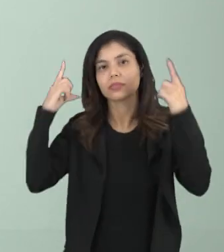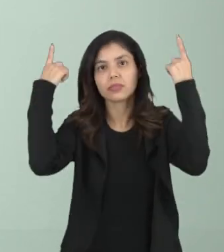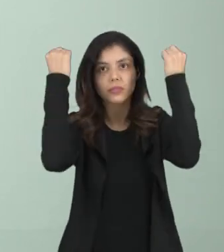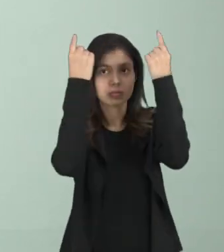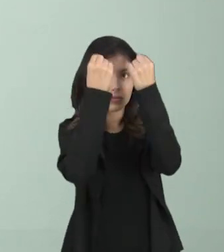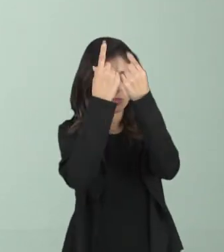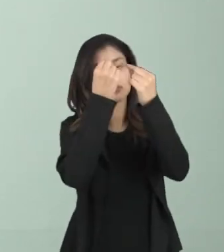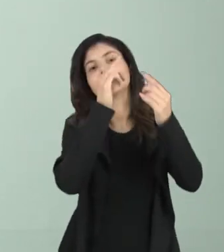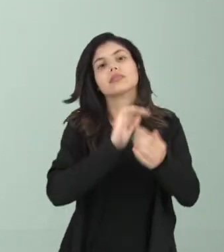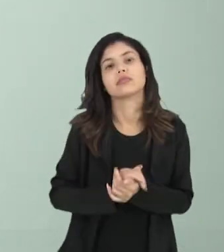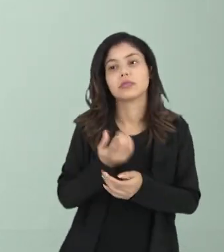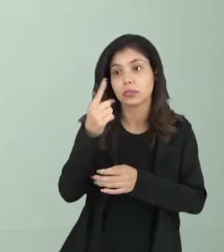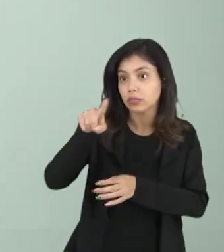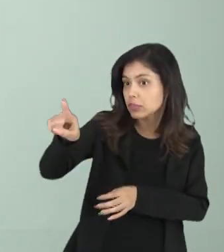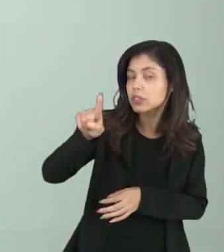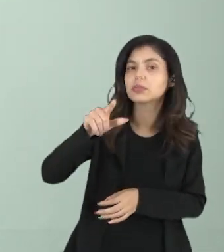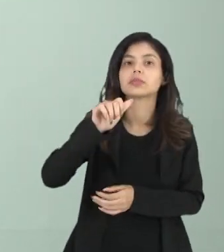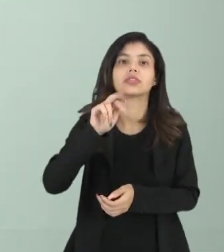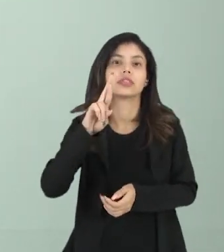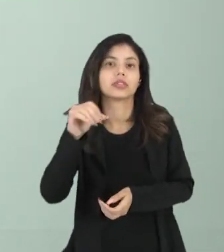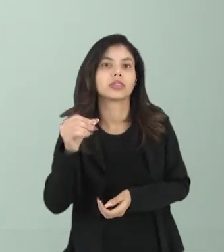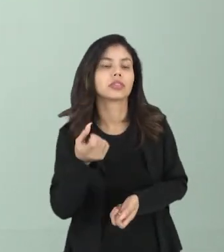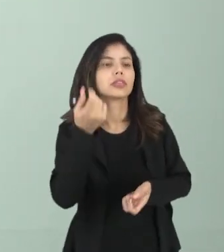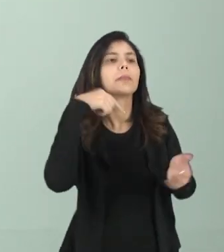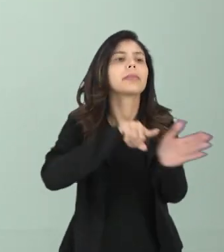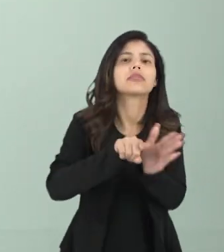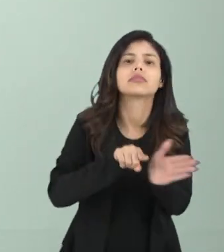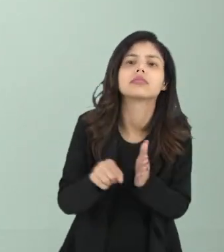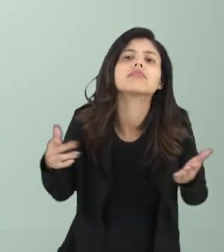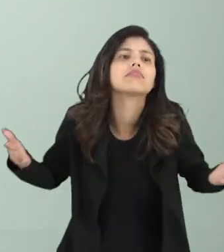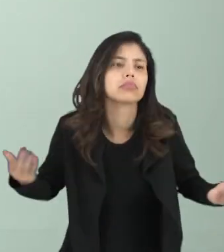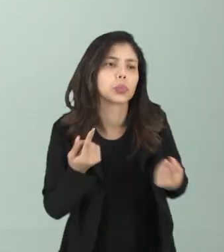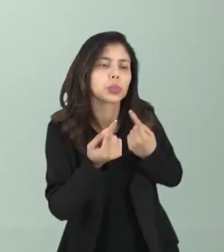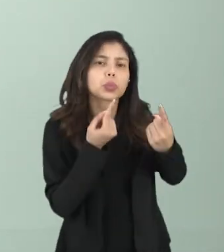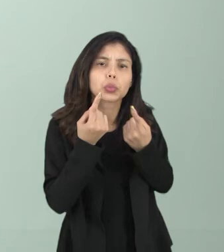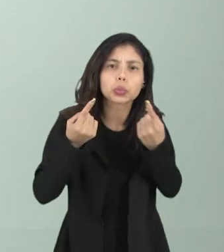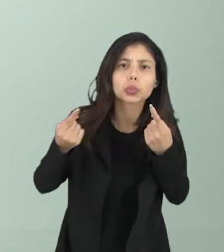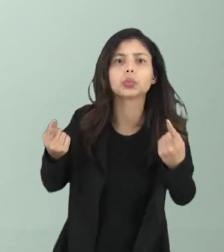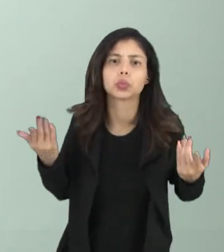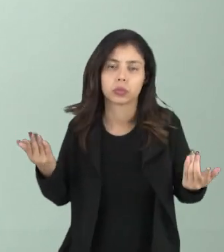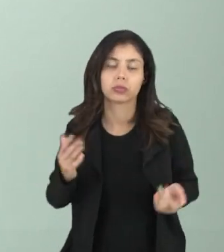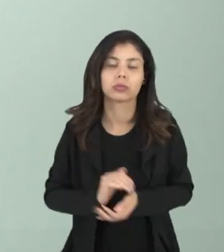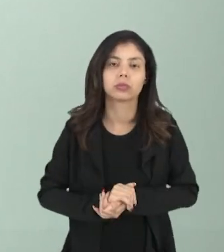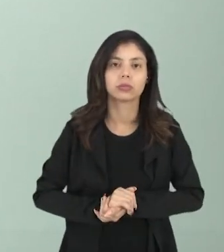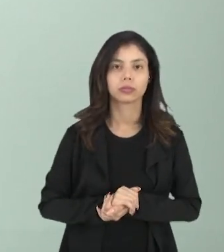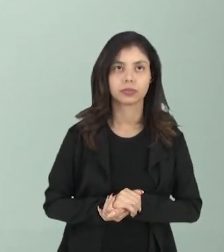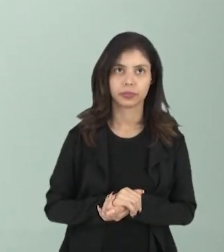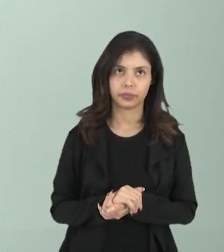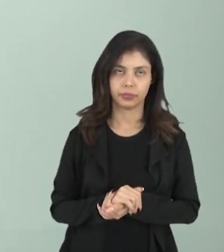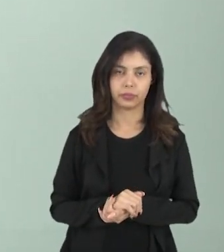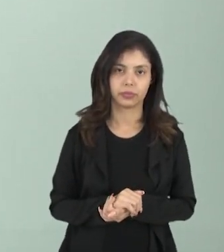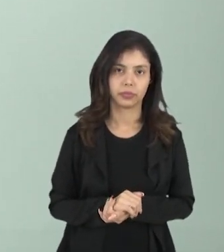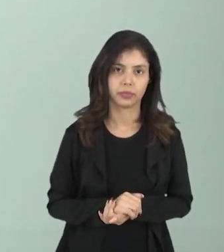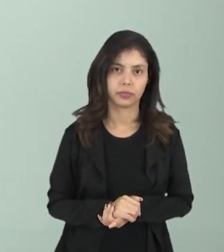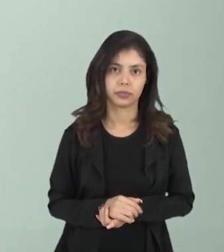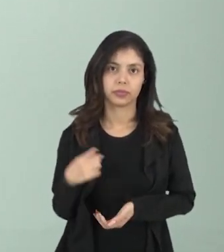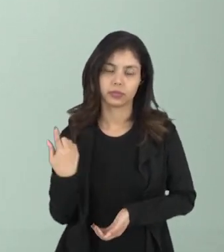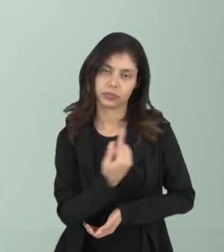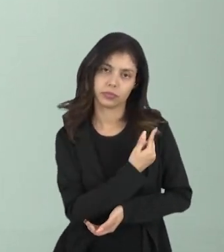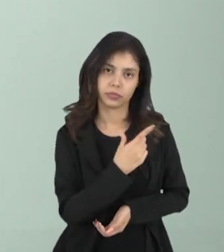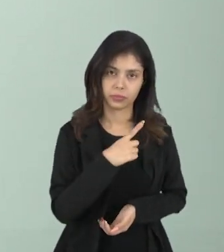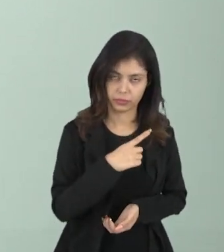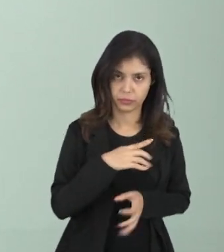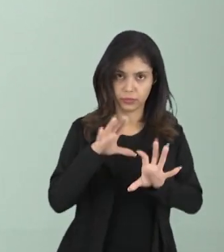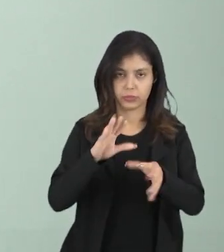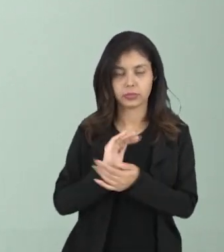gregos, né? Os gregos iam para a ágora e lá eles questionavam, lá eles debatiam com o Senado. Então nós temos aí essa